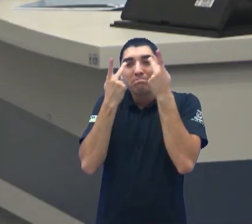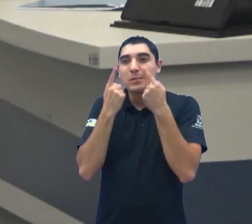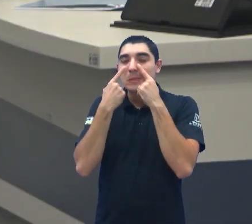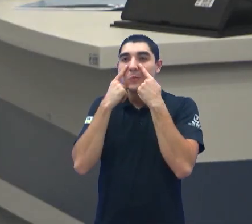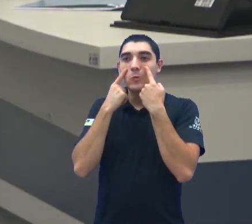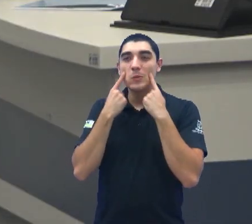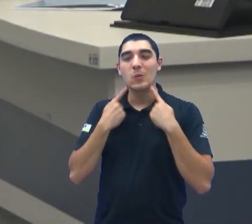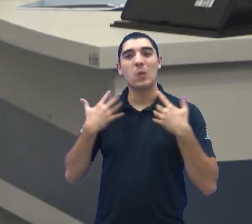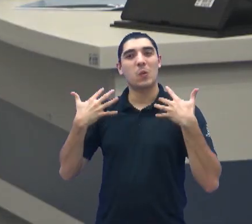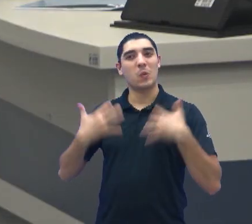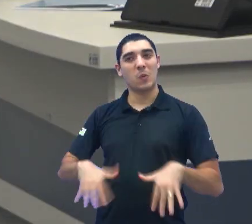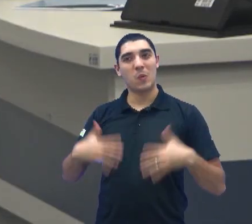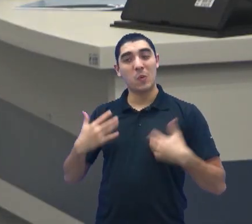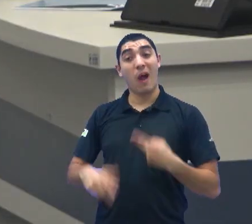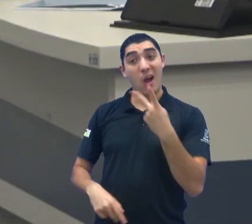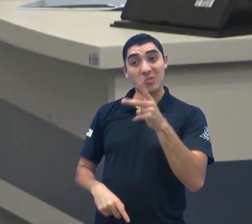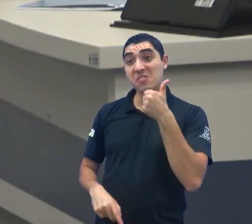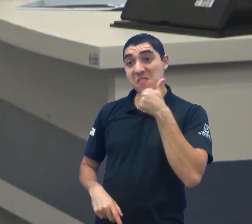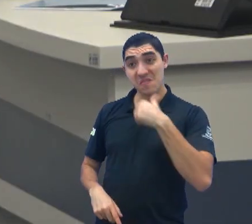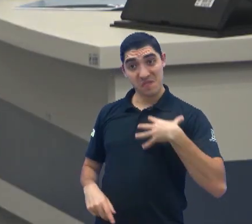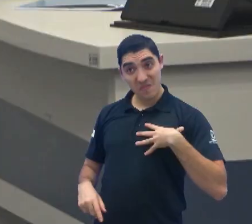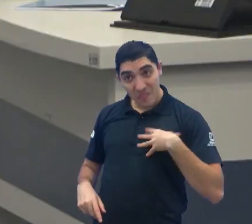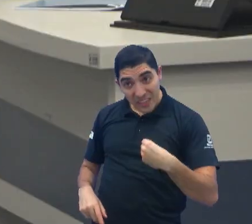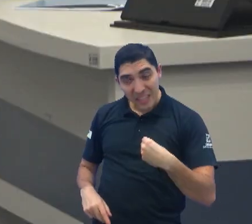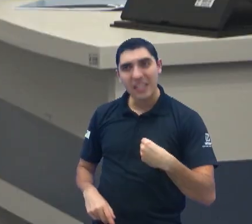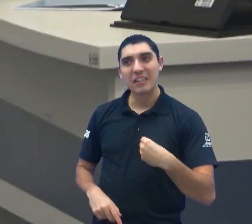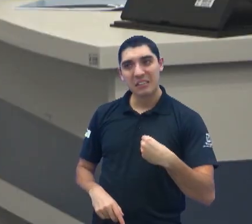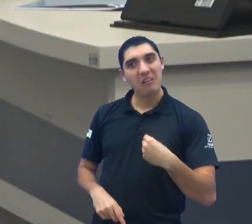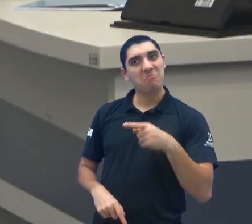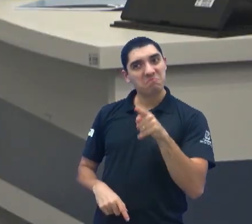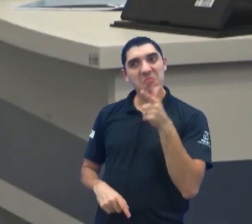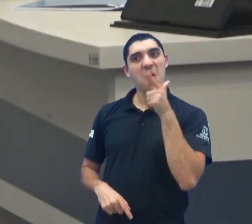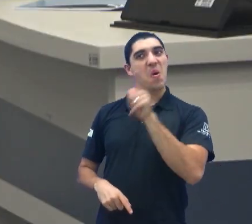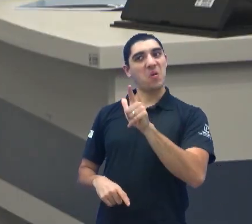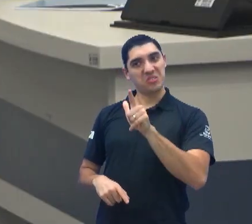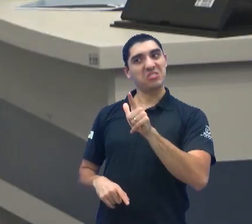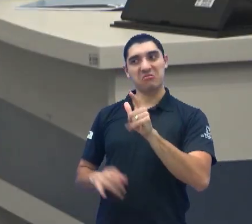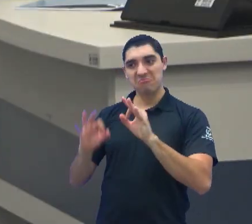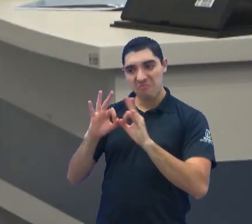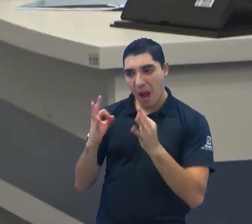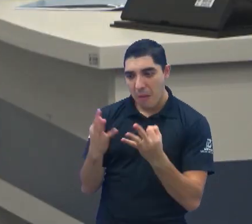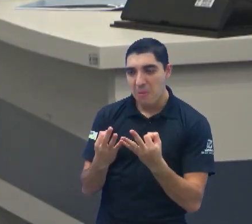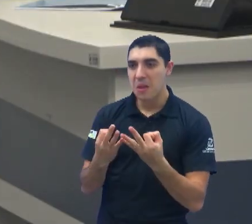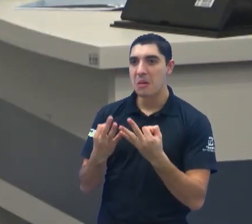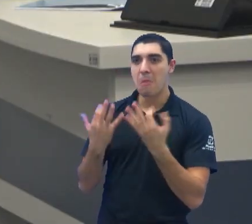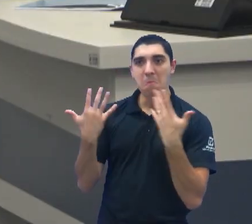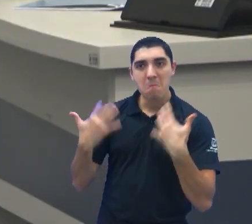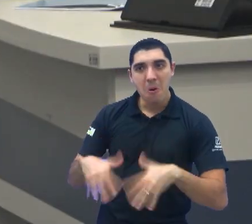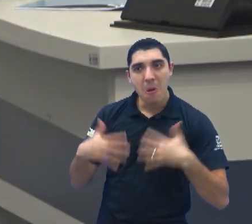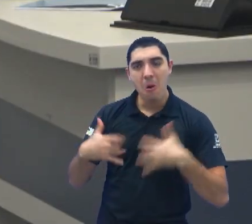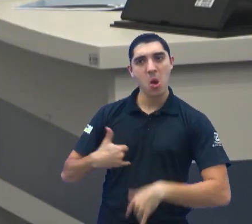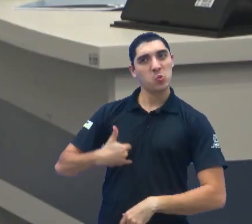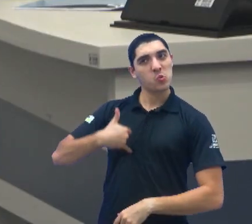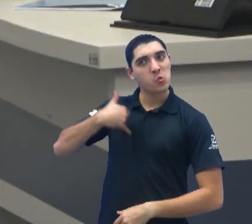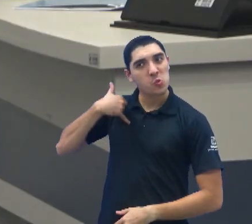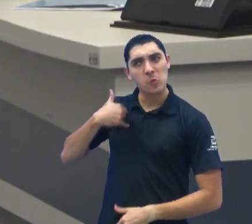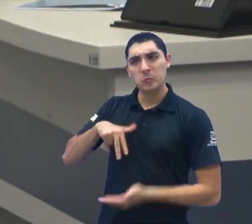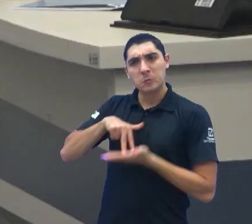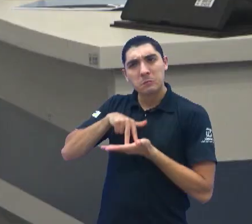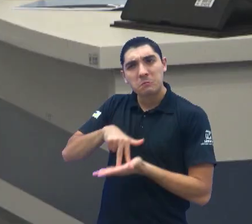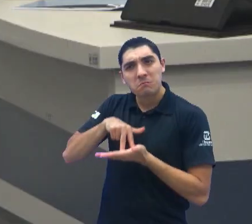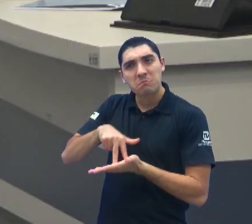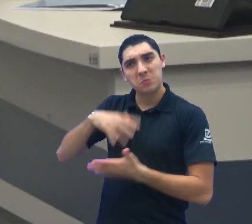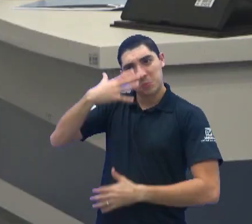Ingrid, construiu uma família de muito orgulho, muita perseverança, determinação.